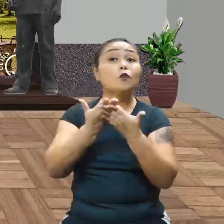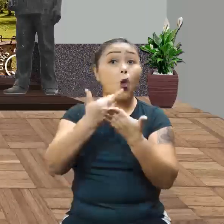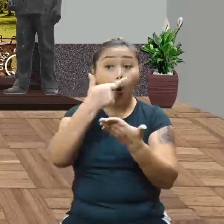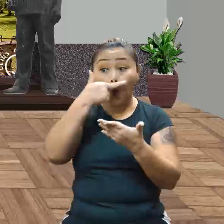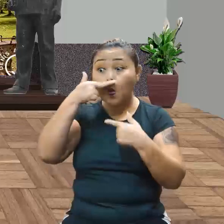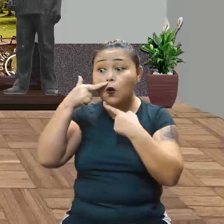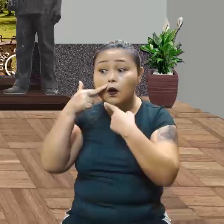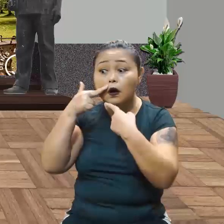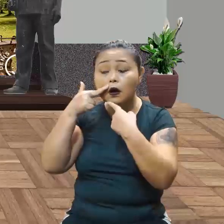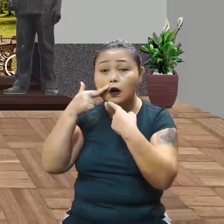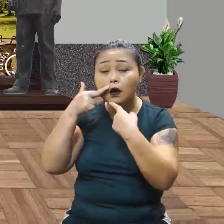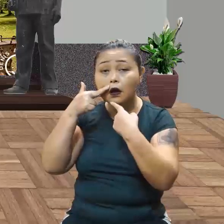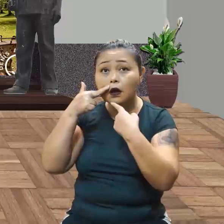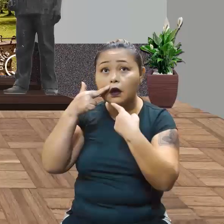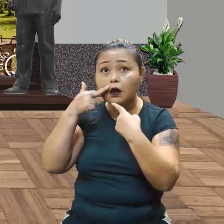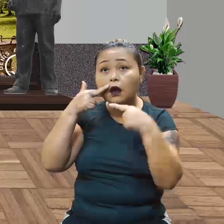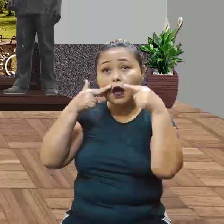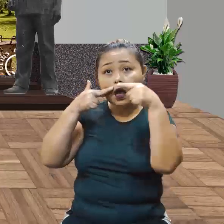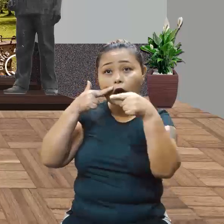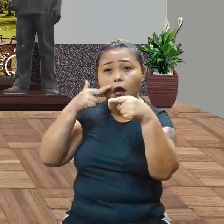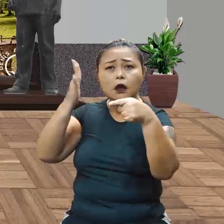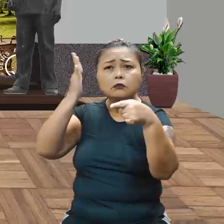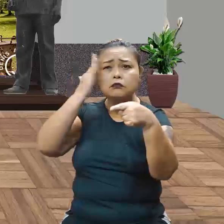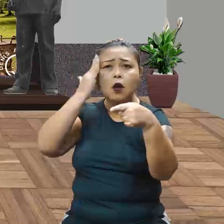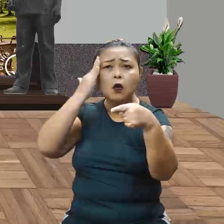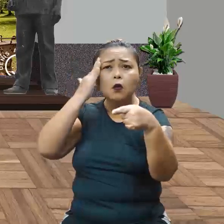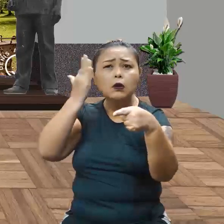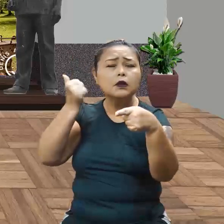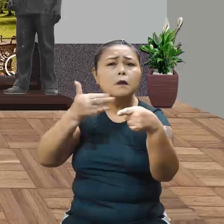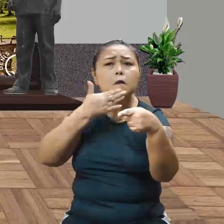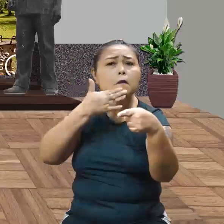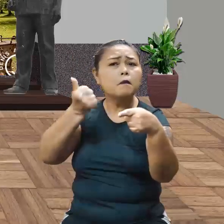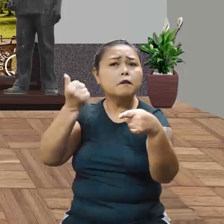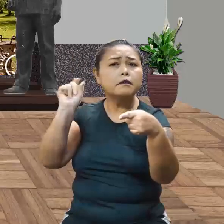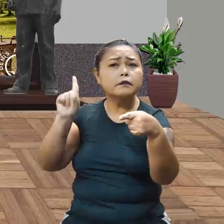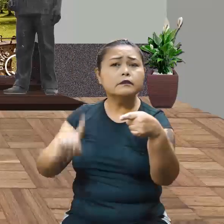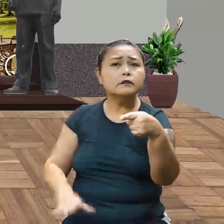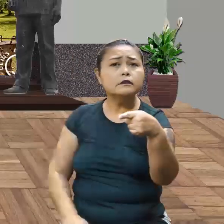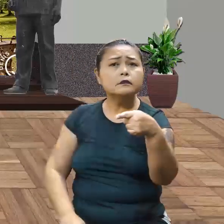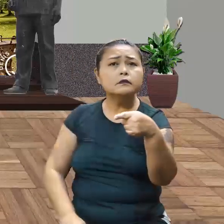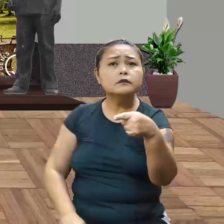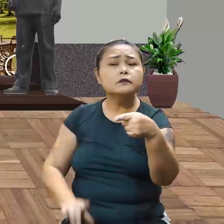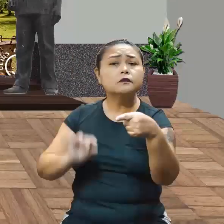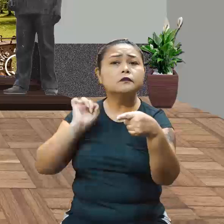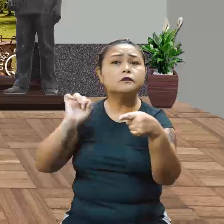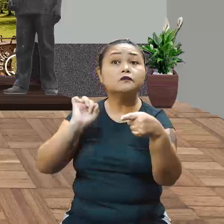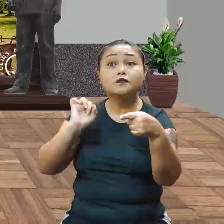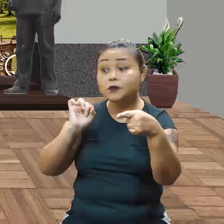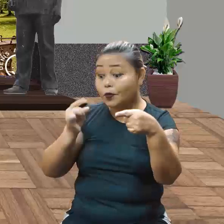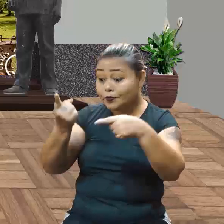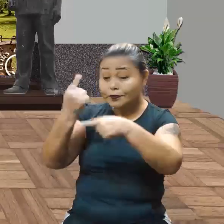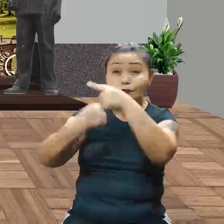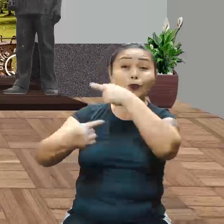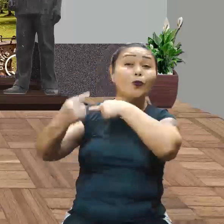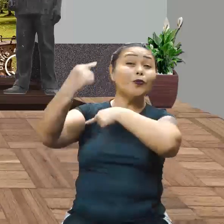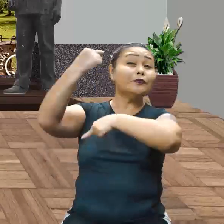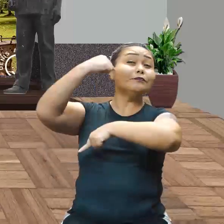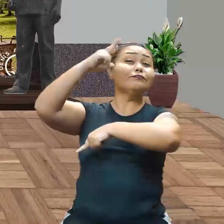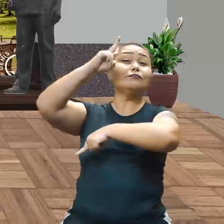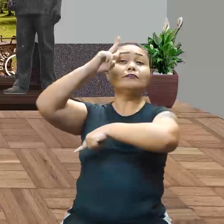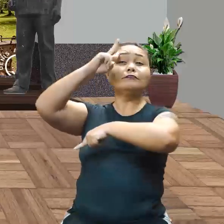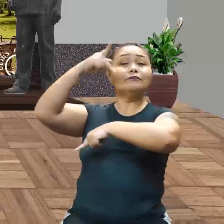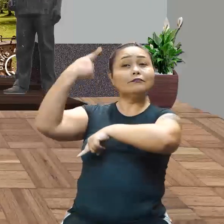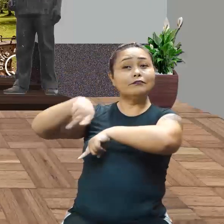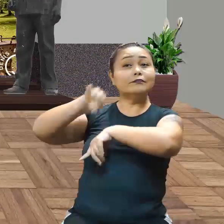sobre Rondon é você compreender melhor o que nós temos de raiz da história